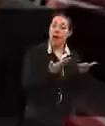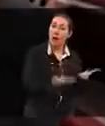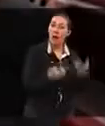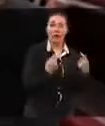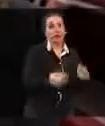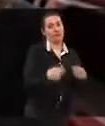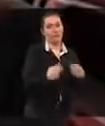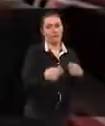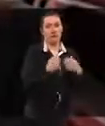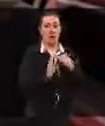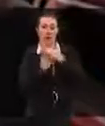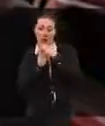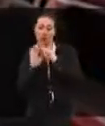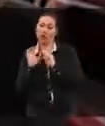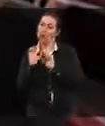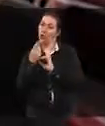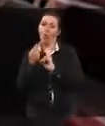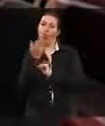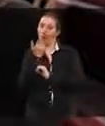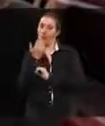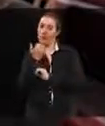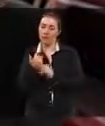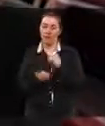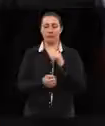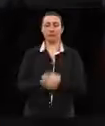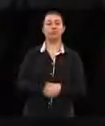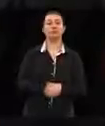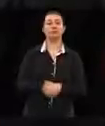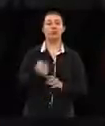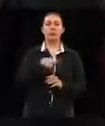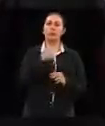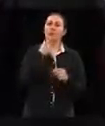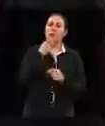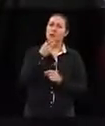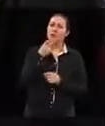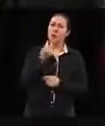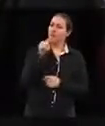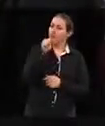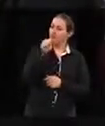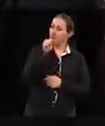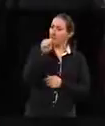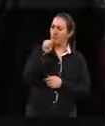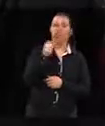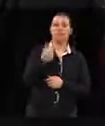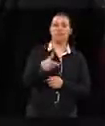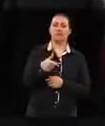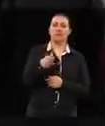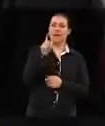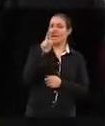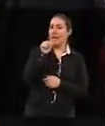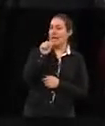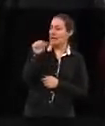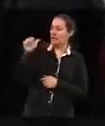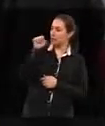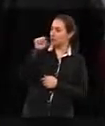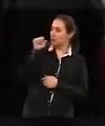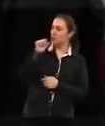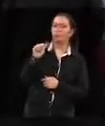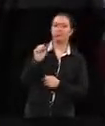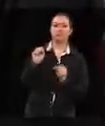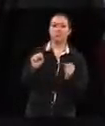refeição mais leve, seja um lanche ou seja um jantar. Isso independe. Você mencionou as bebidas, Fernanda, anteriormente. O